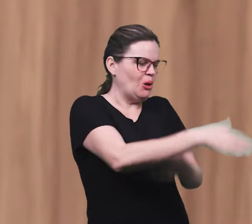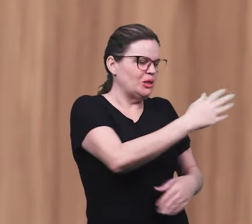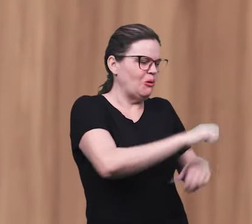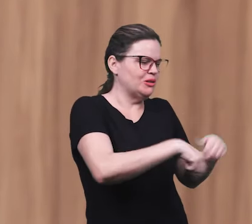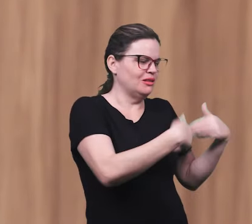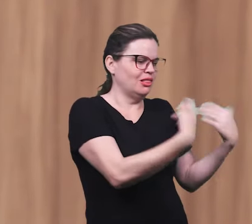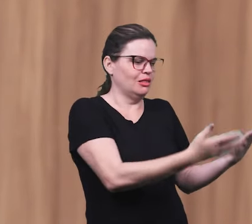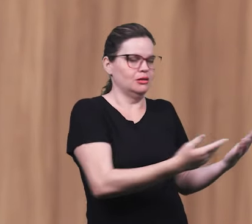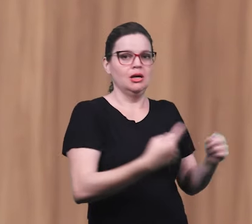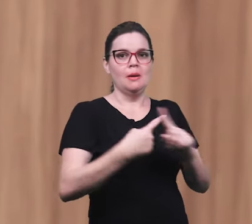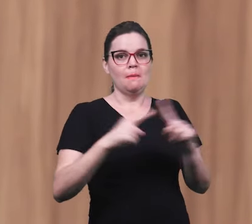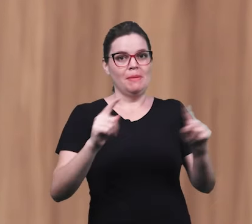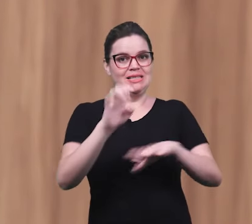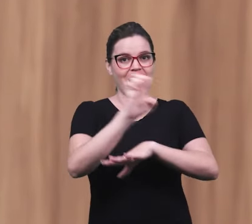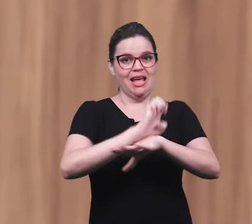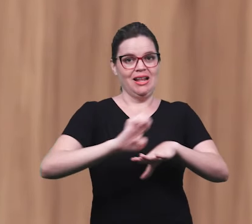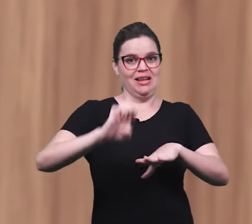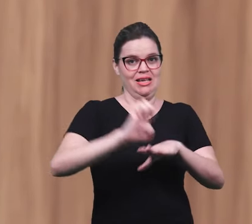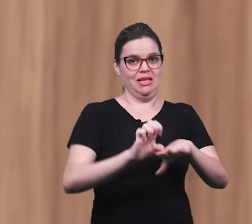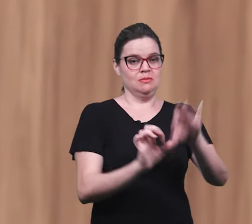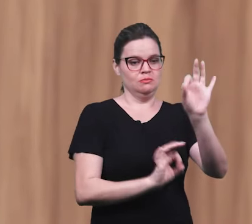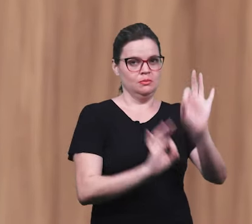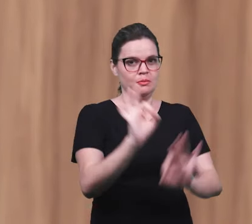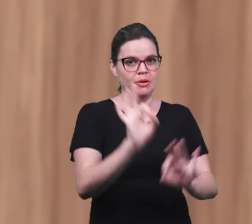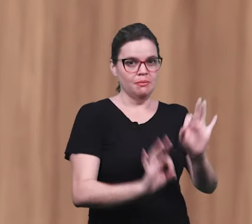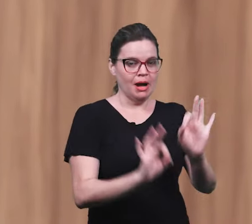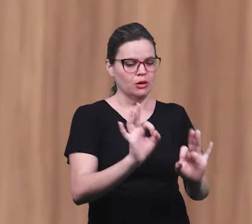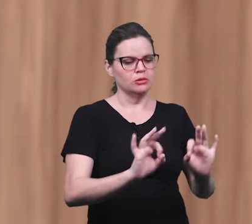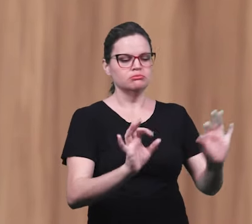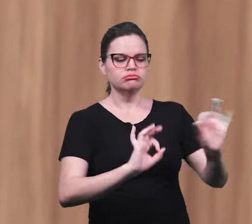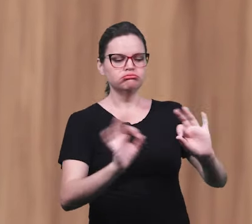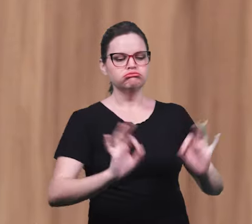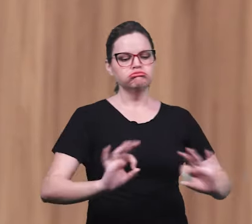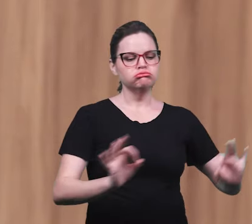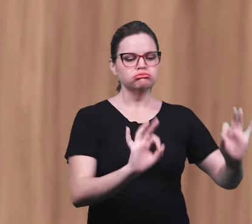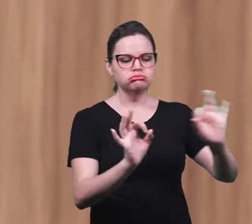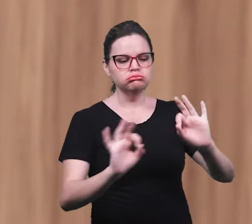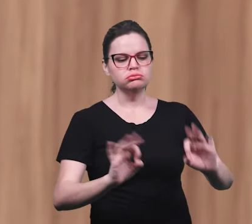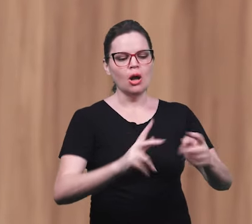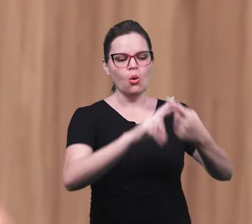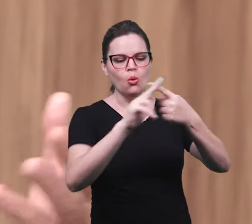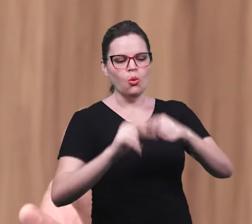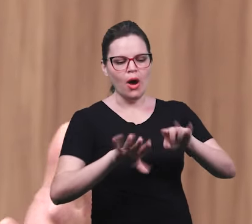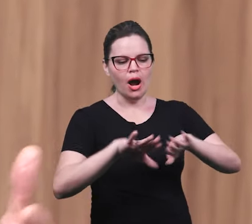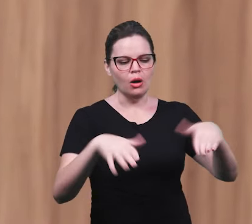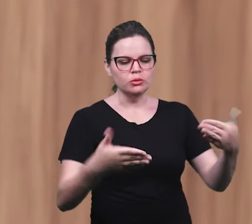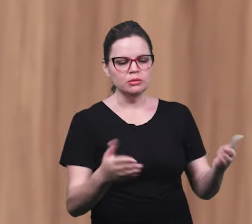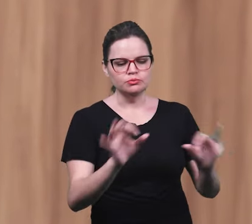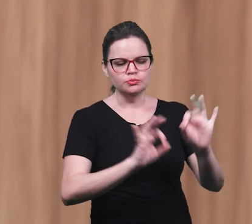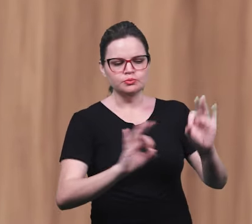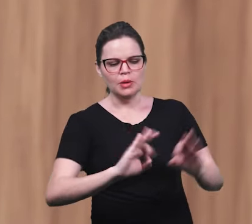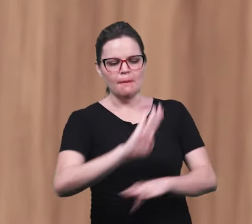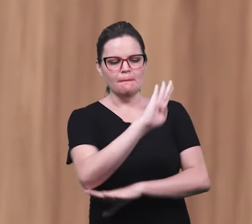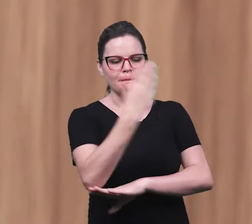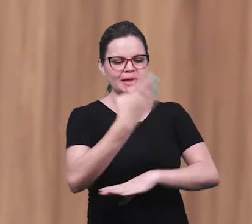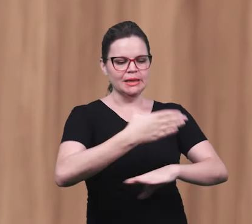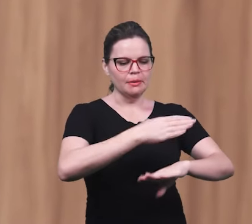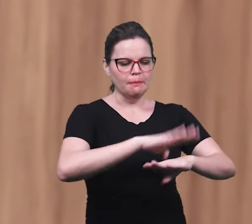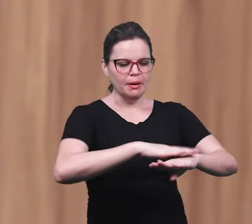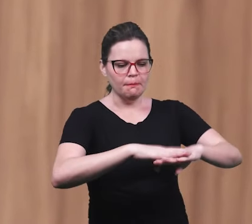que veio fogo do céu. Agora sim, veio o fogo do céu e consumiu tudo aquilo. Aquilo